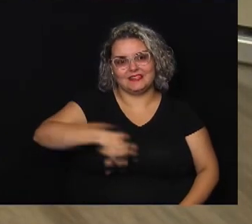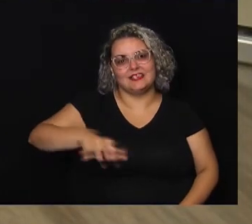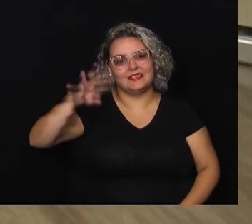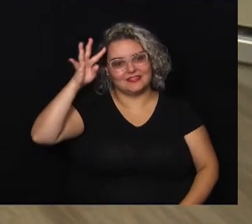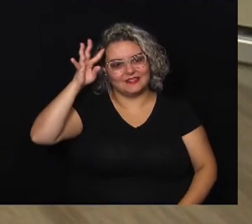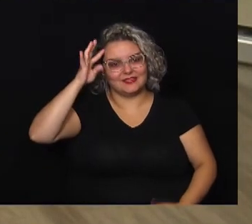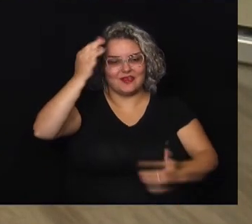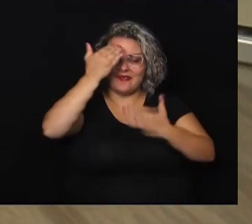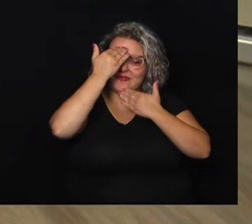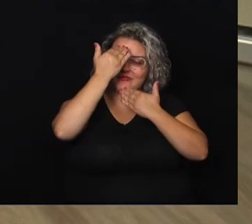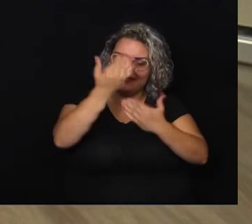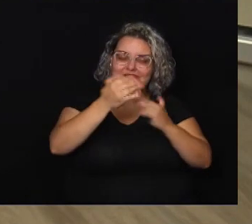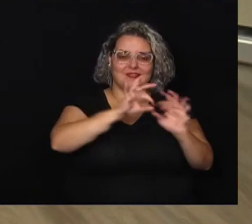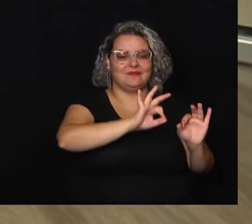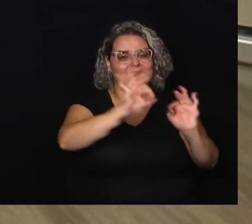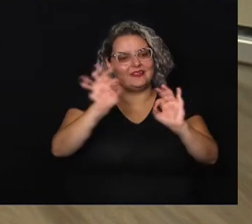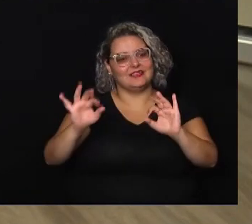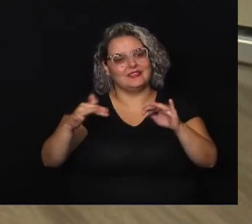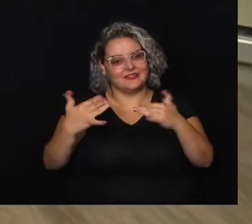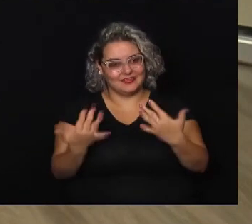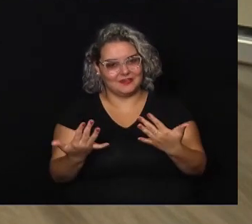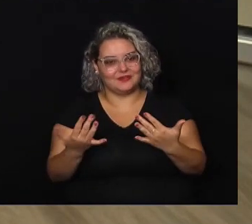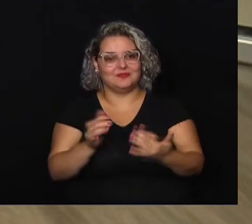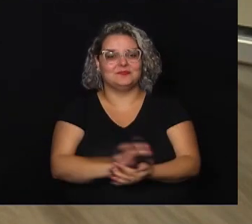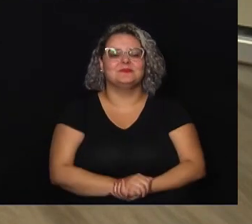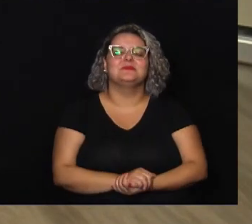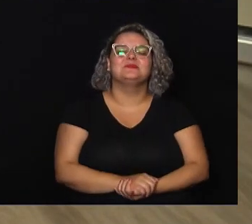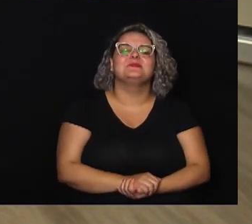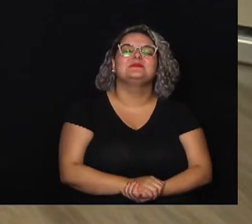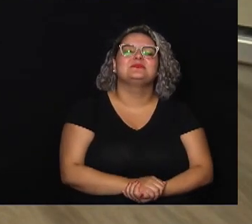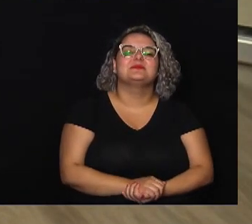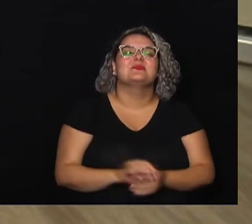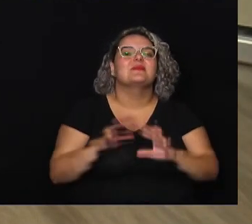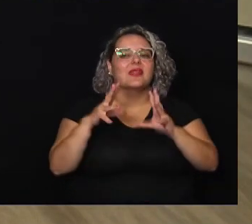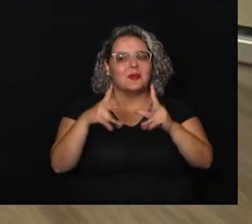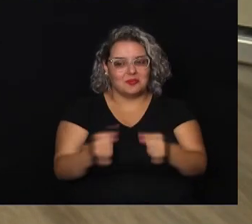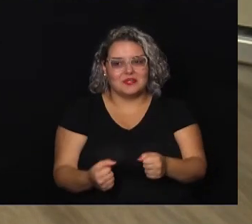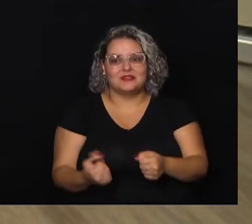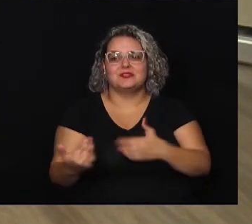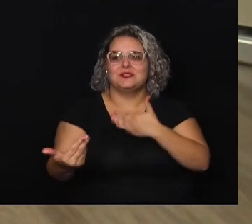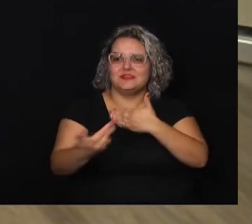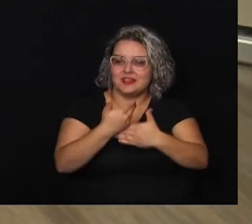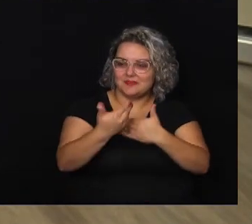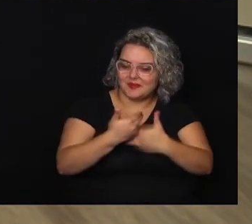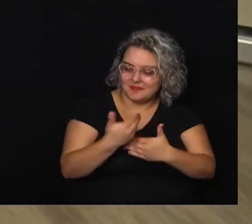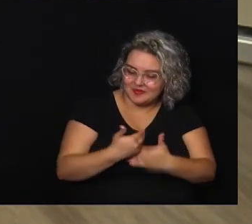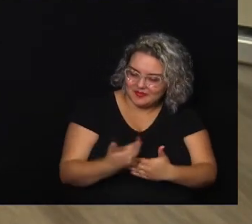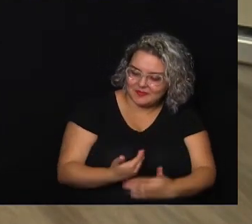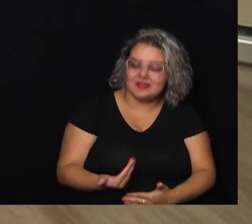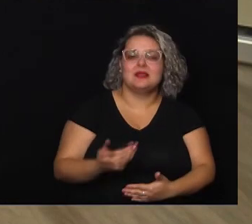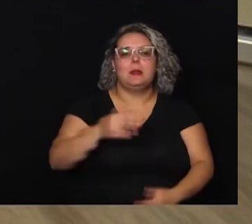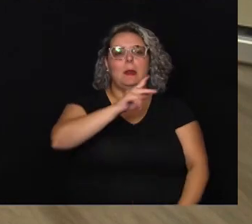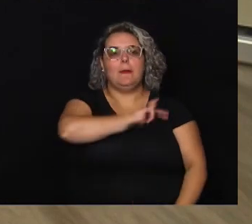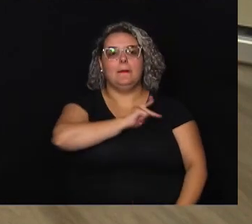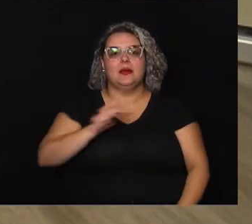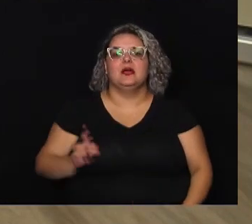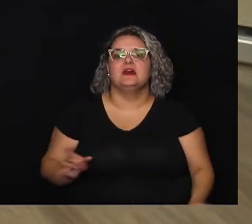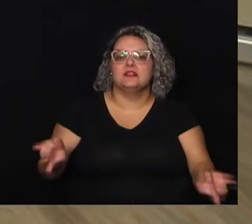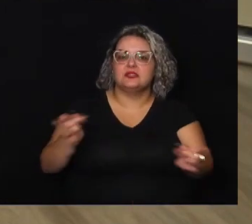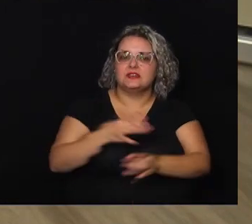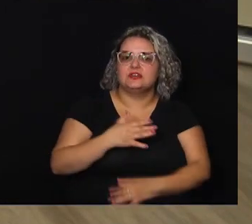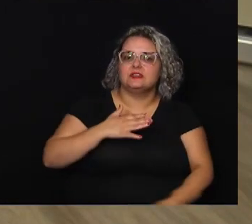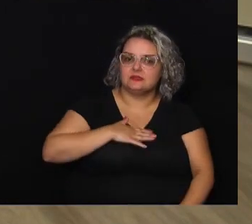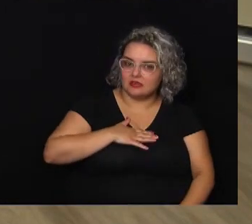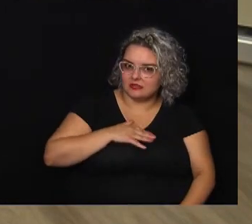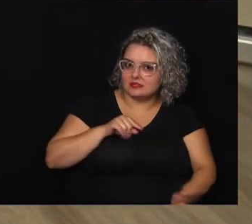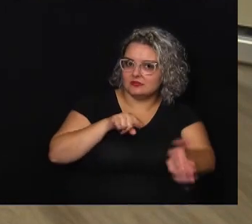quarta-feira. Muito obrigado pela sua companhia, pela sua audiência, por todas as participações. Presidente, para encerrar da minha